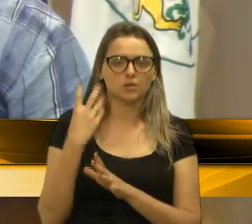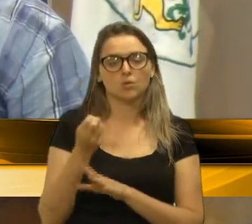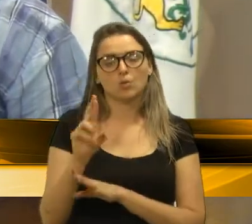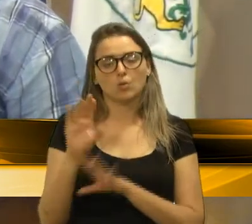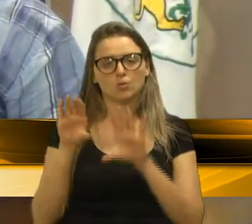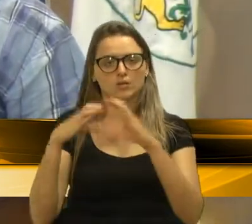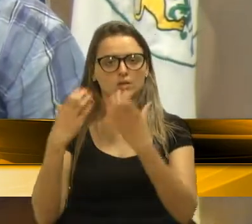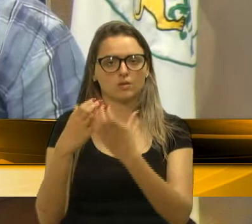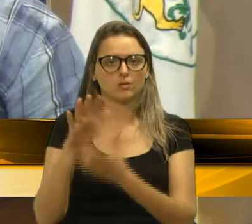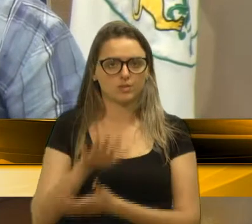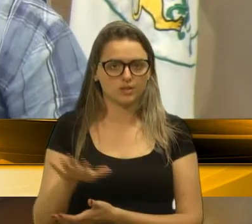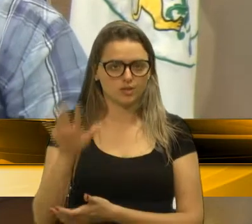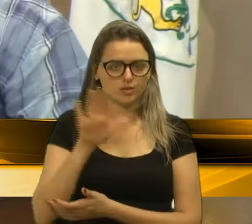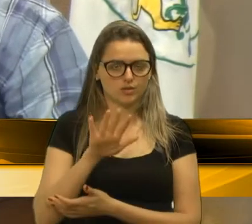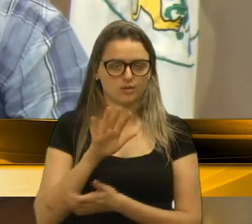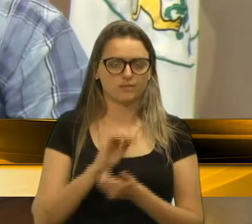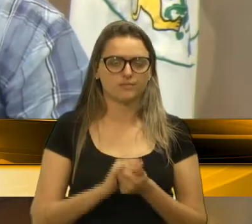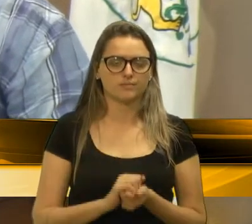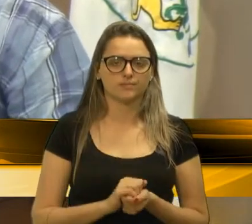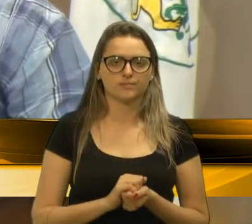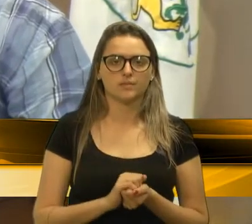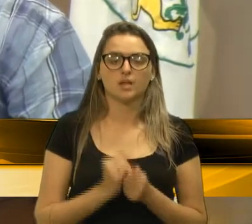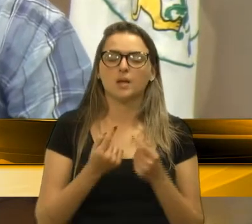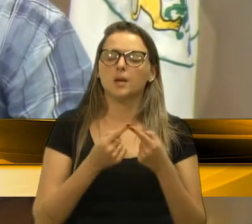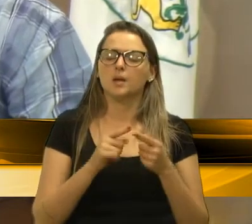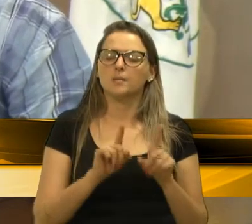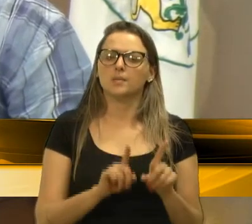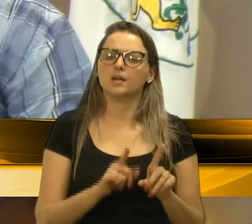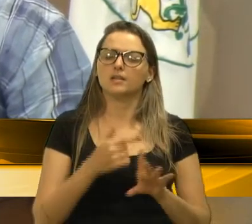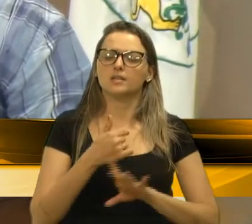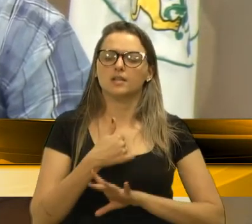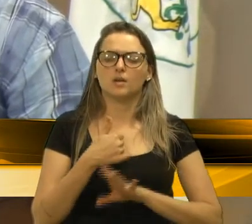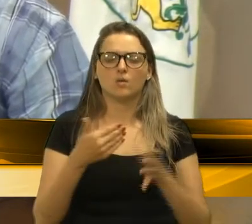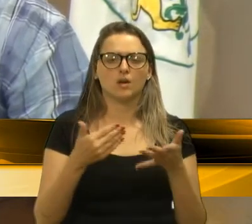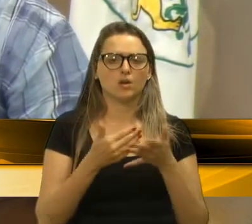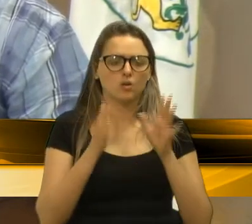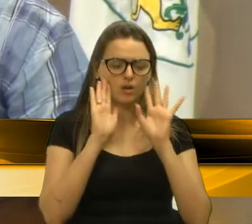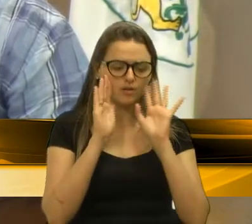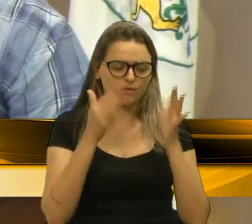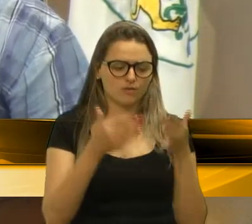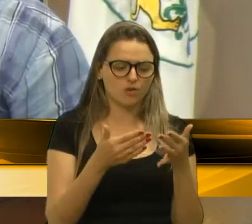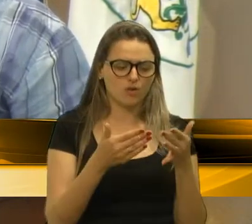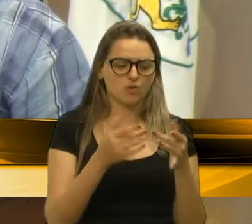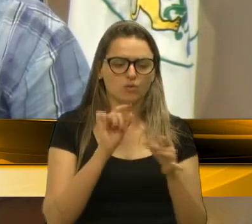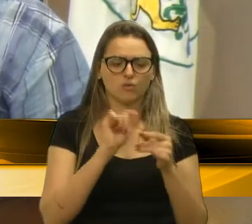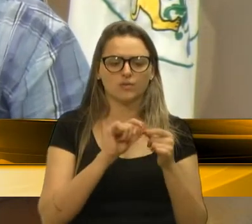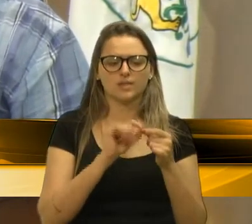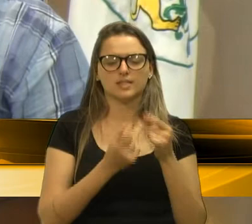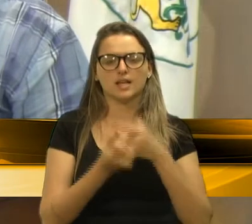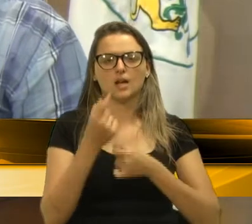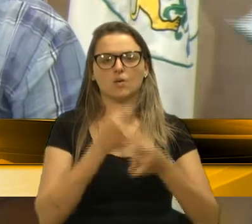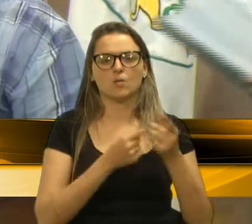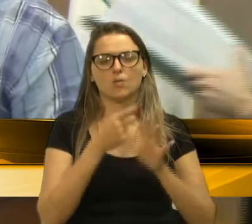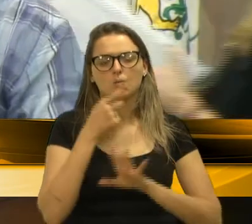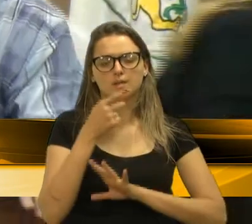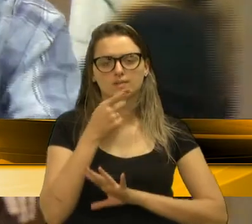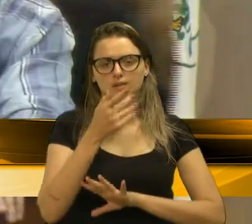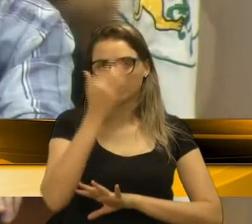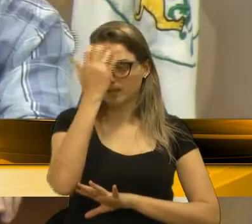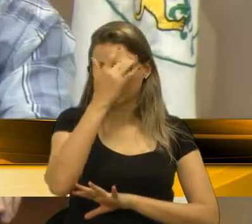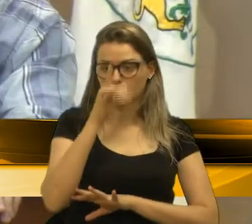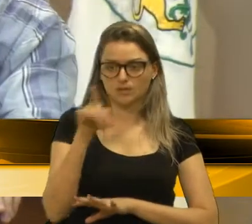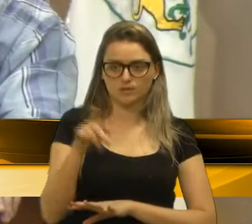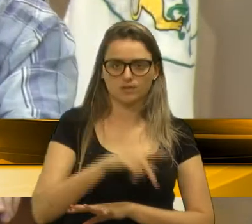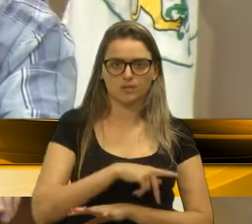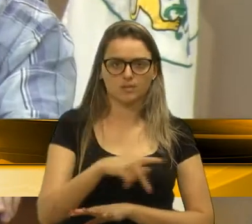um todo mas eu me ater ia fazer alguns pequenos comentários vereador giló parceria que presidiu